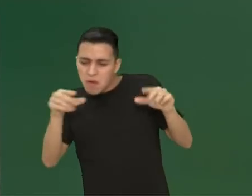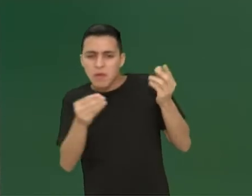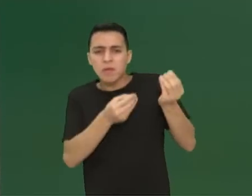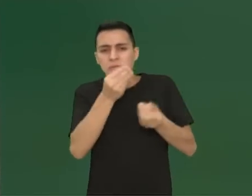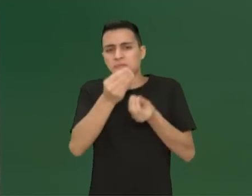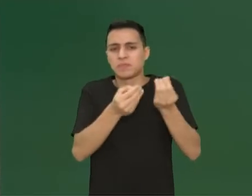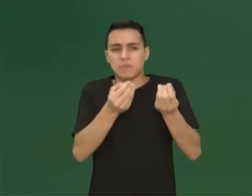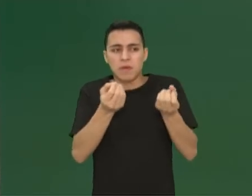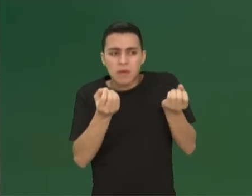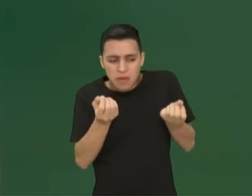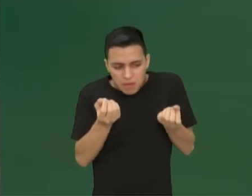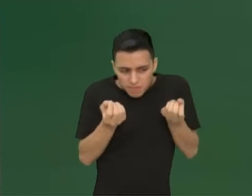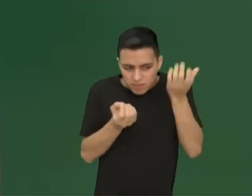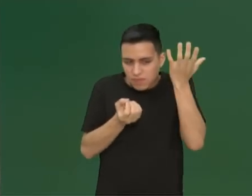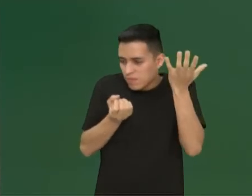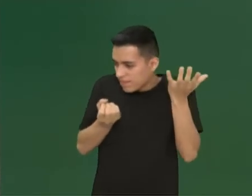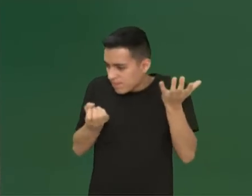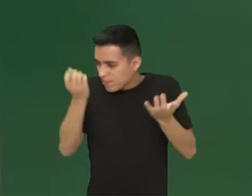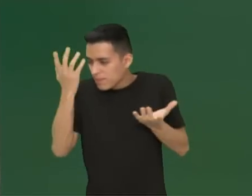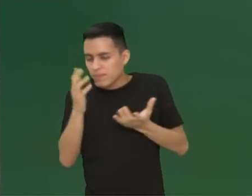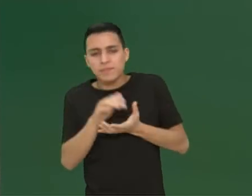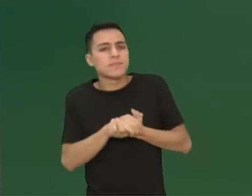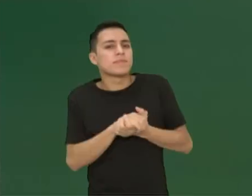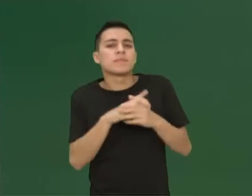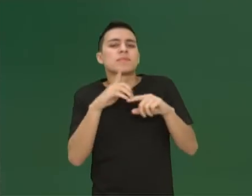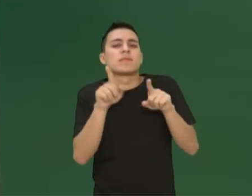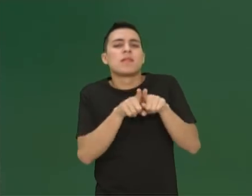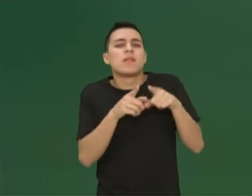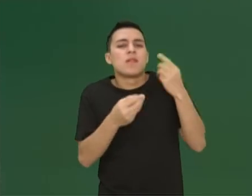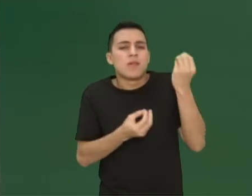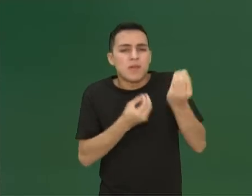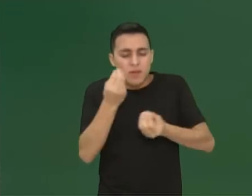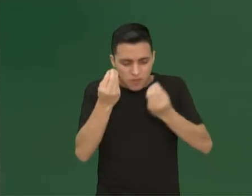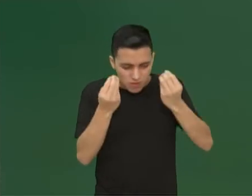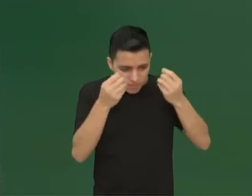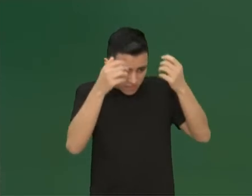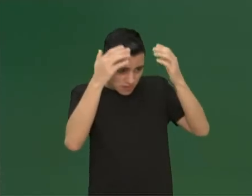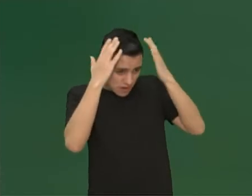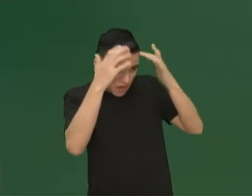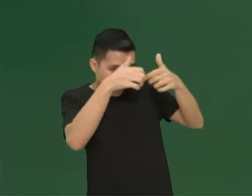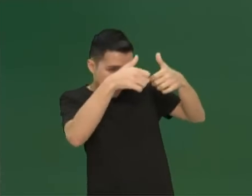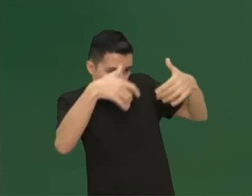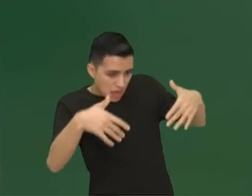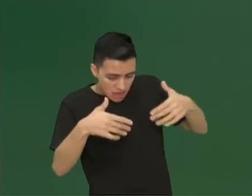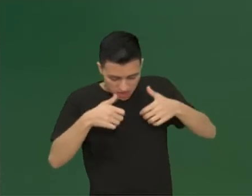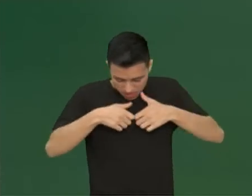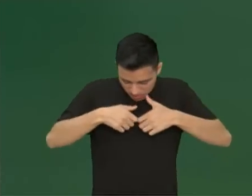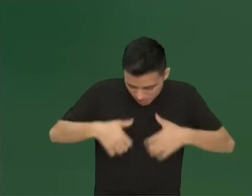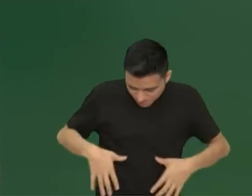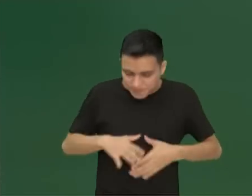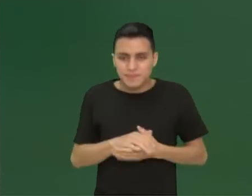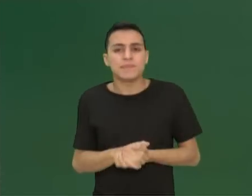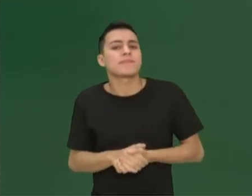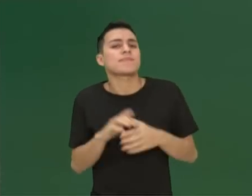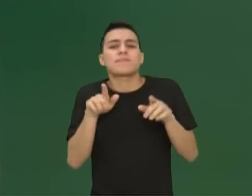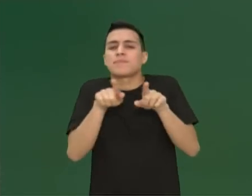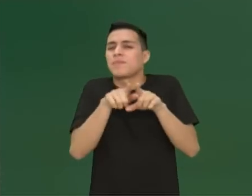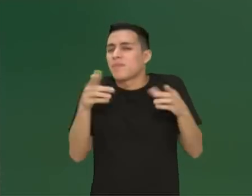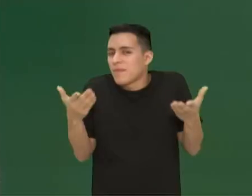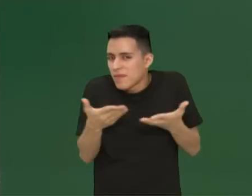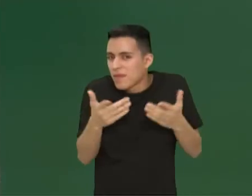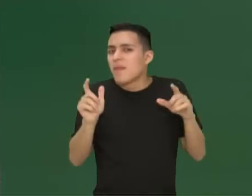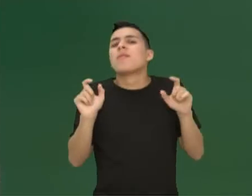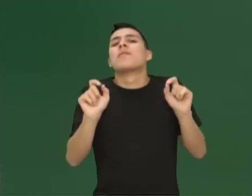o impulso é transmitido, as partes do sistema nervoso em central e periférico. E hoje agora a gente